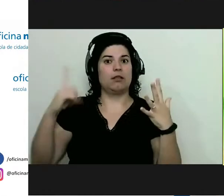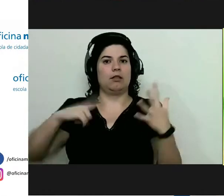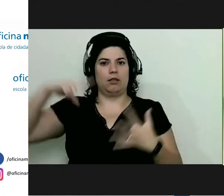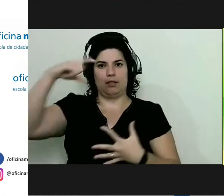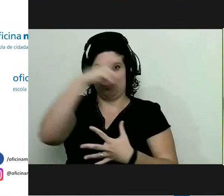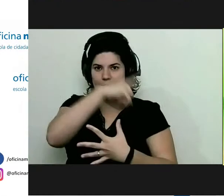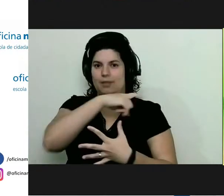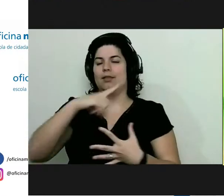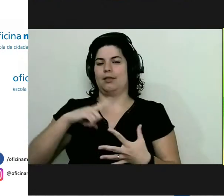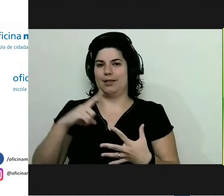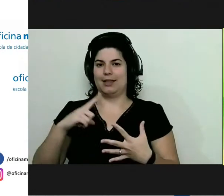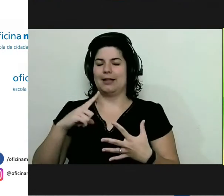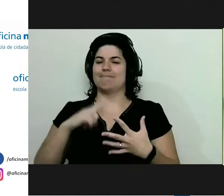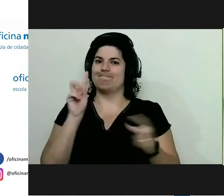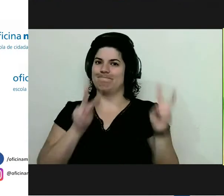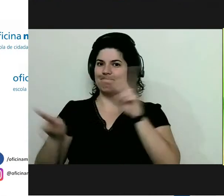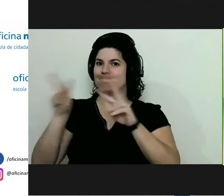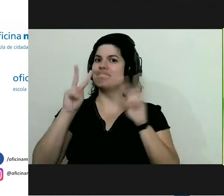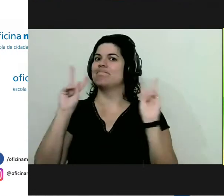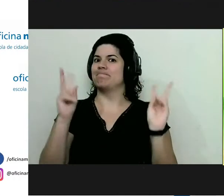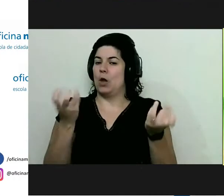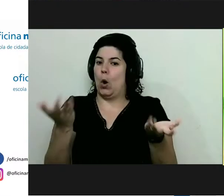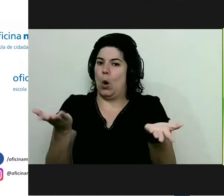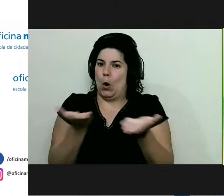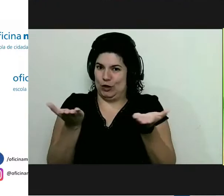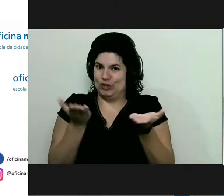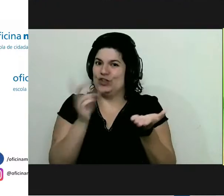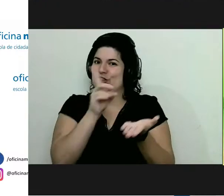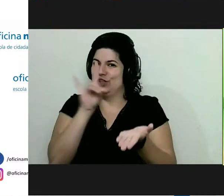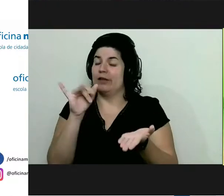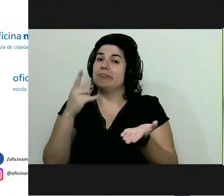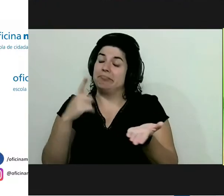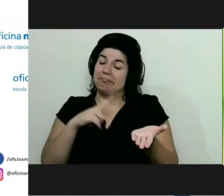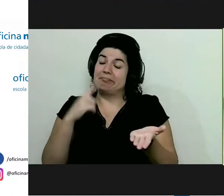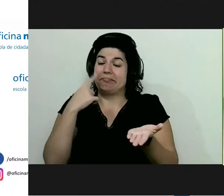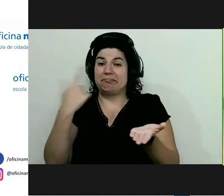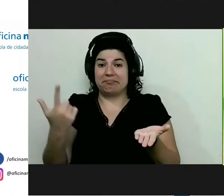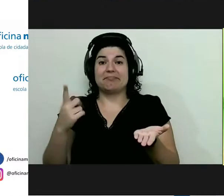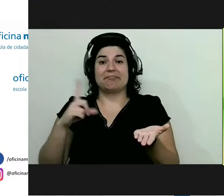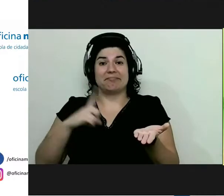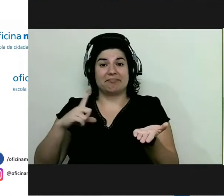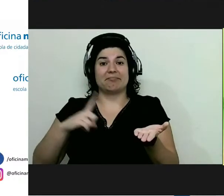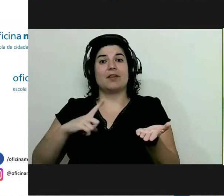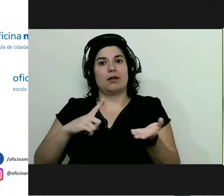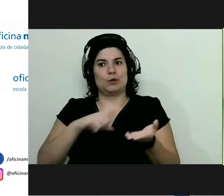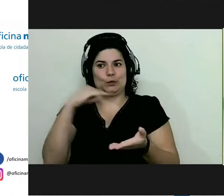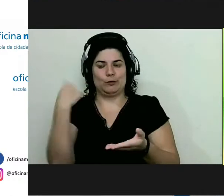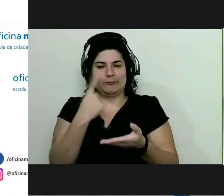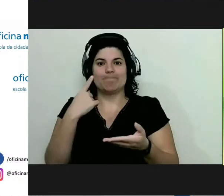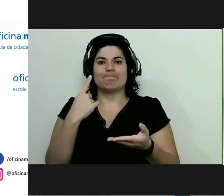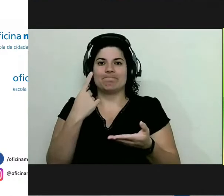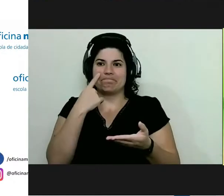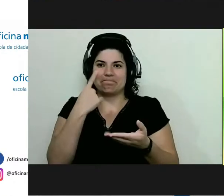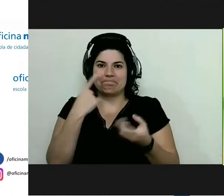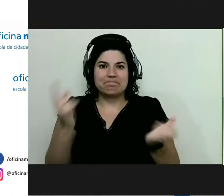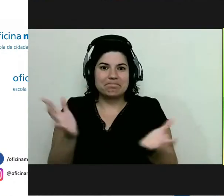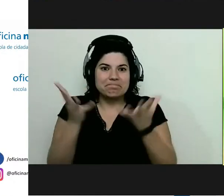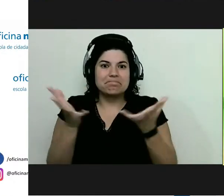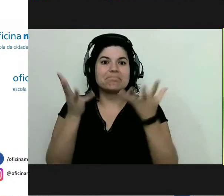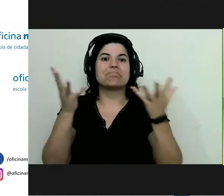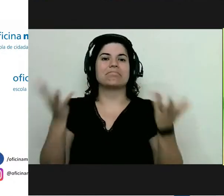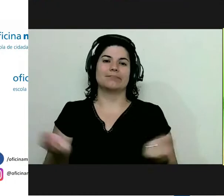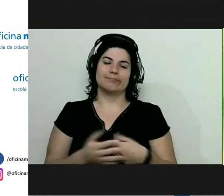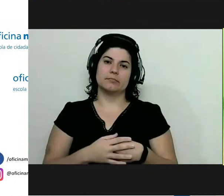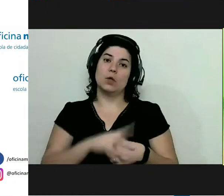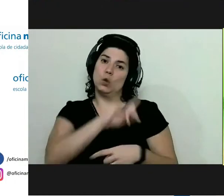que a gente acaba enxergando que aconteceu no dia de hoje eu acho que isso só serve como combustível ainda mais para nós então obviamente o nosso objetivo